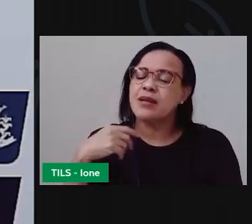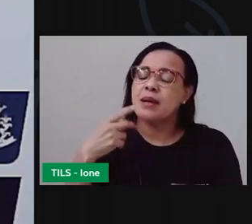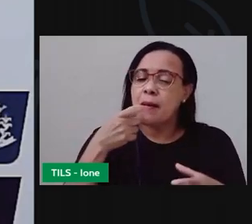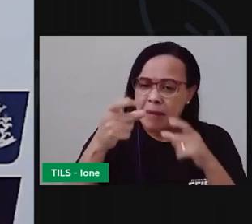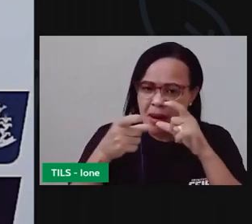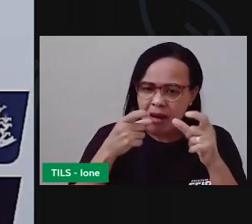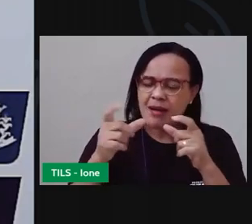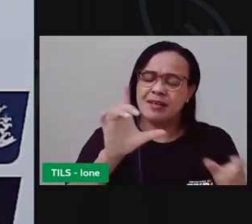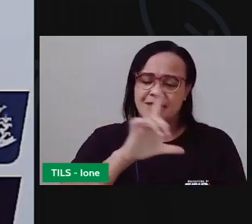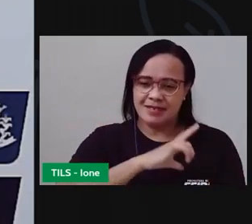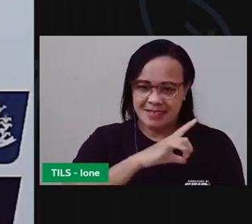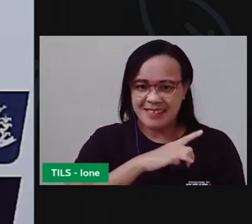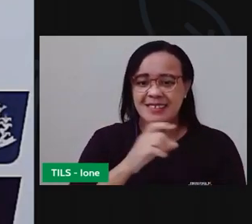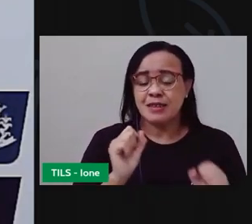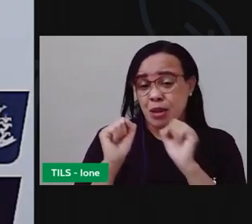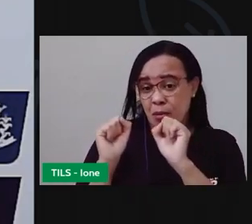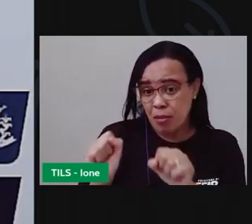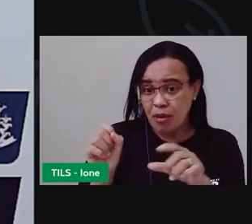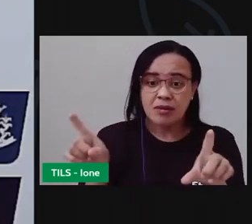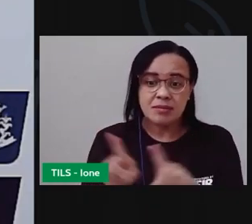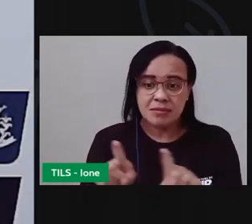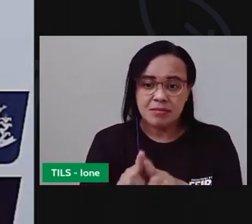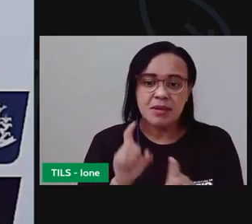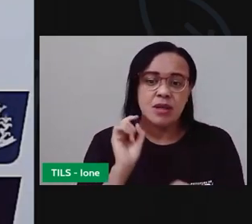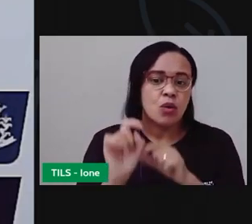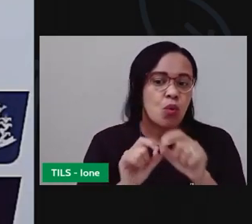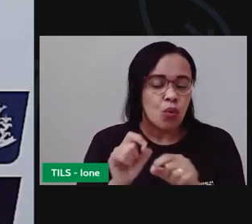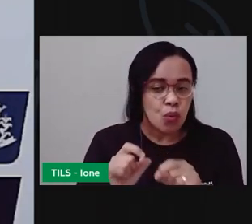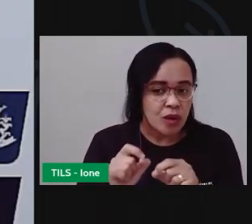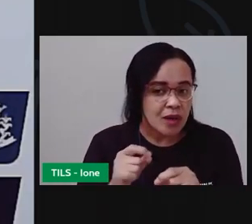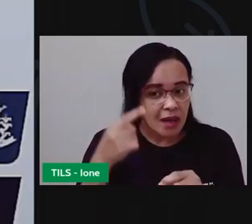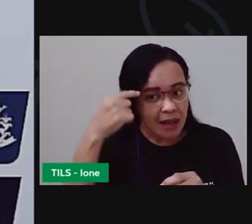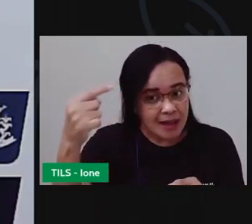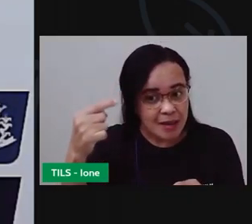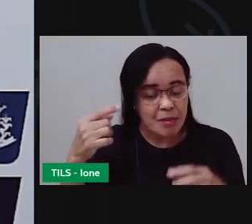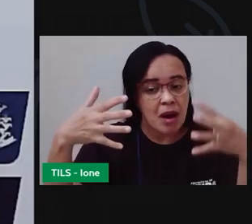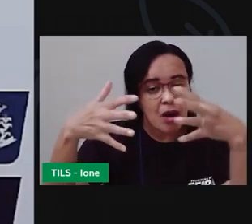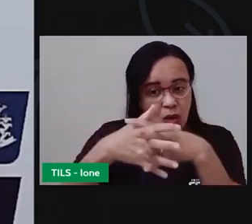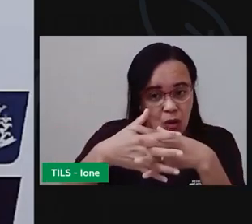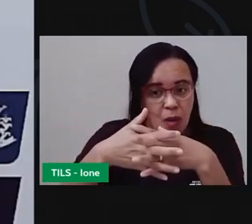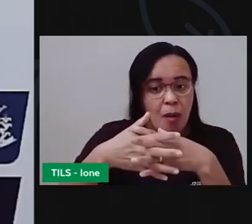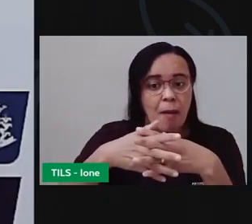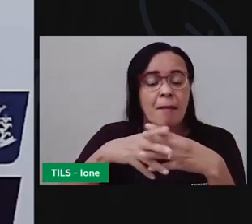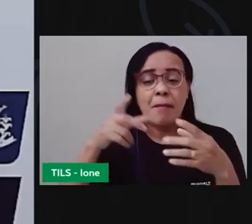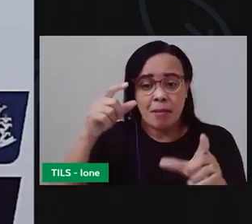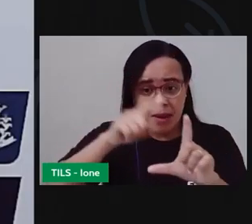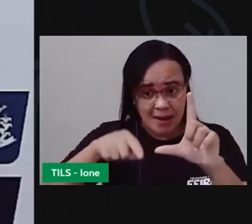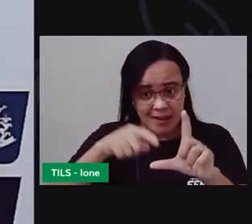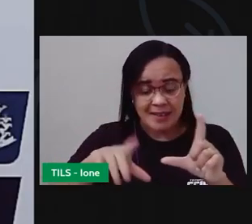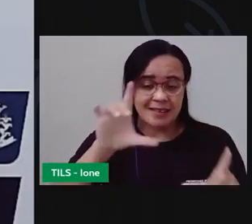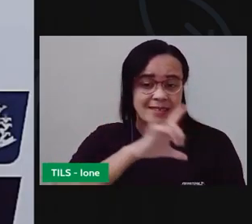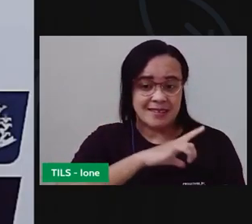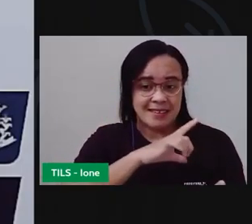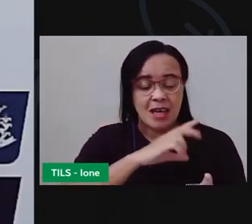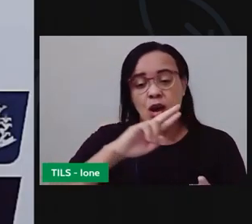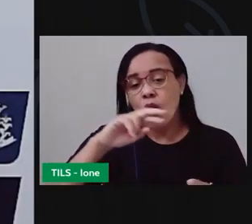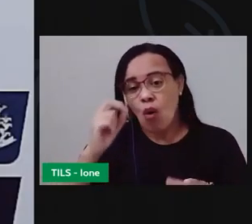Vimos que ela pode ser acompanhada de outra consoante E ela, junto com a vogal